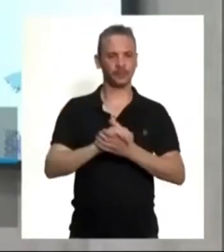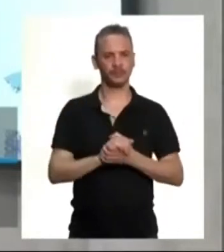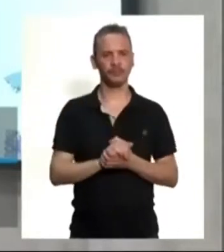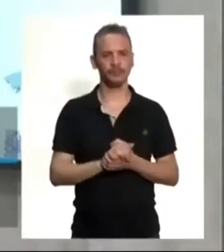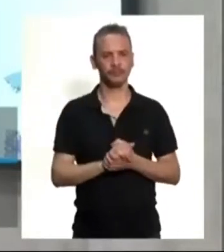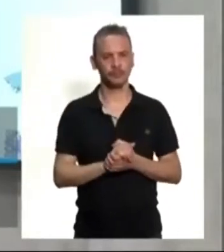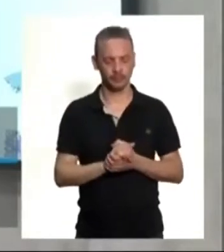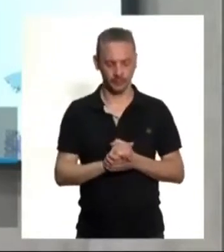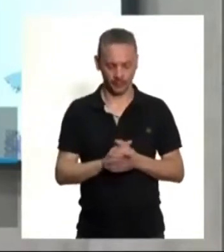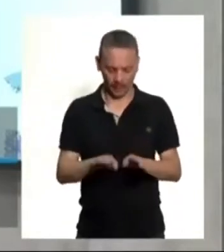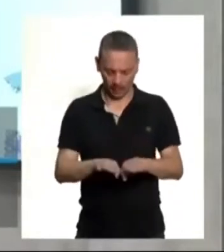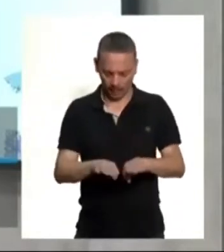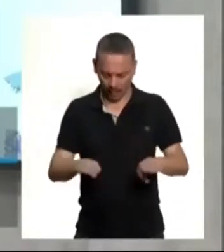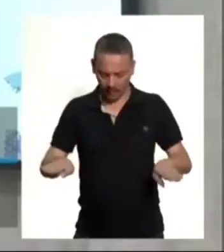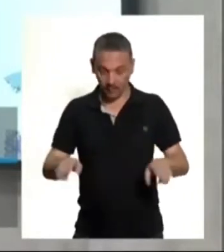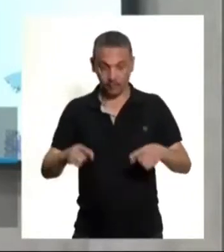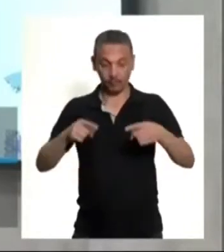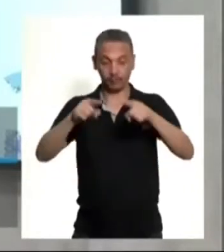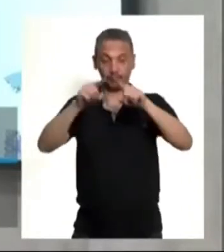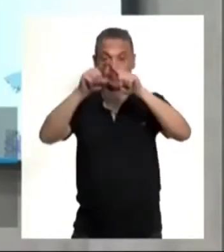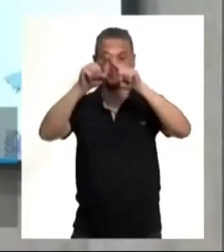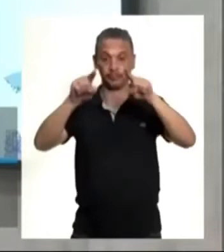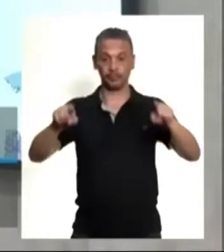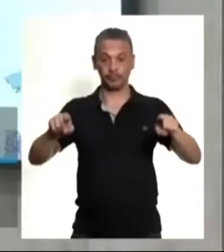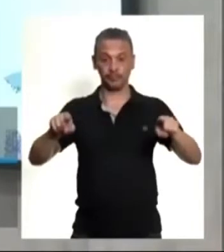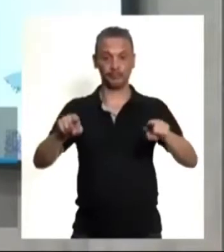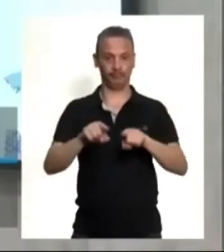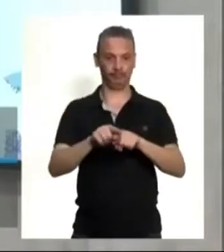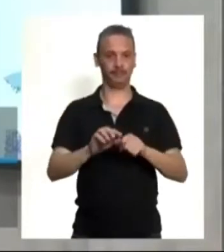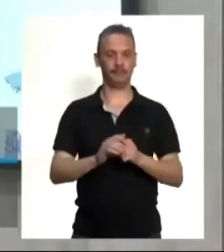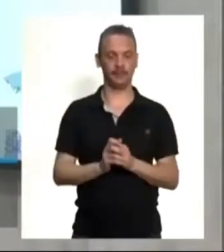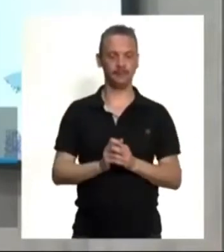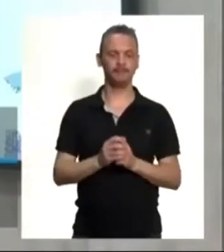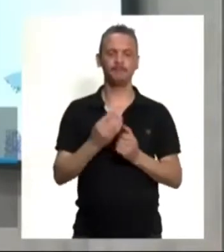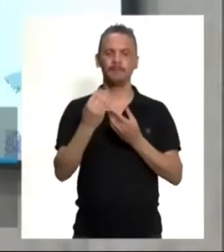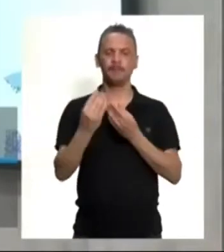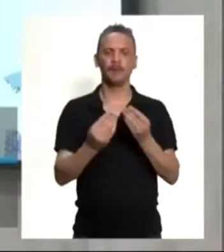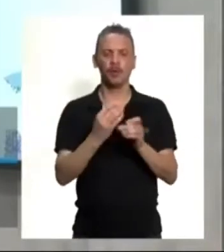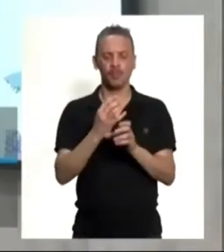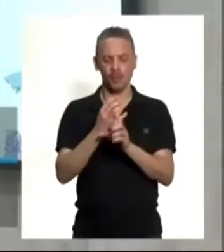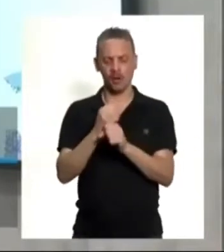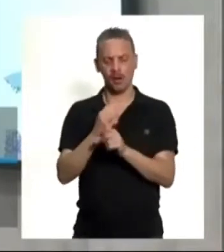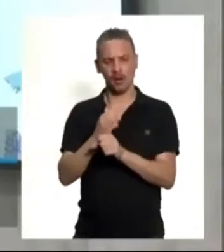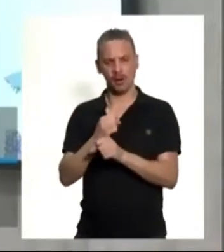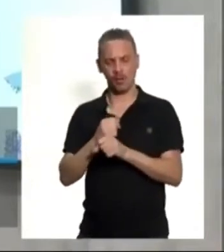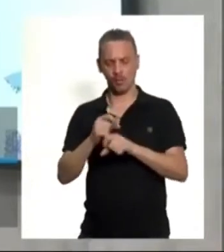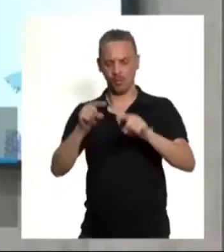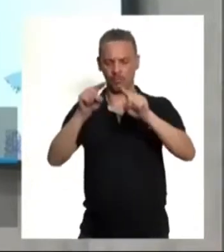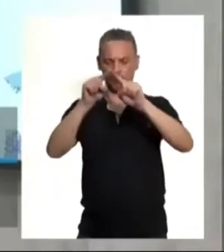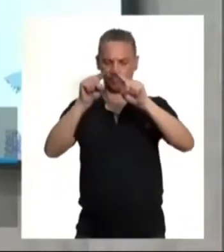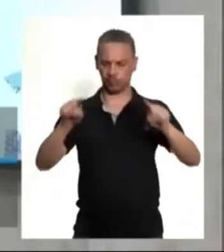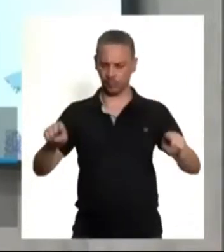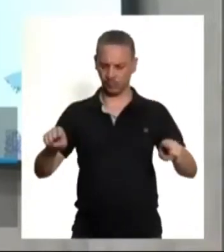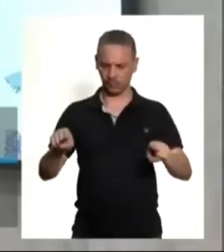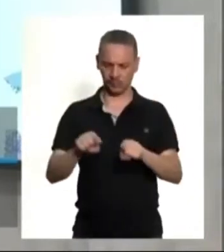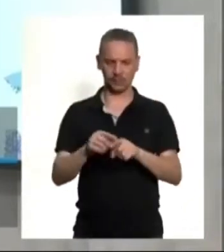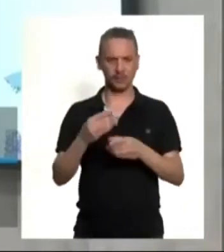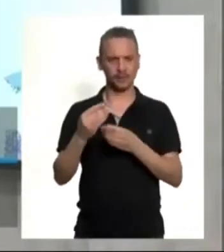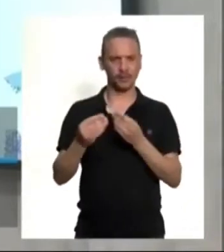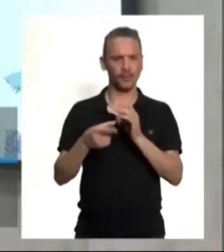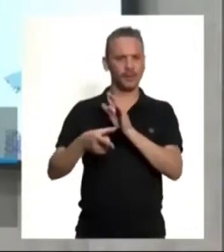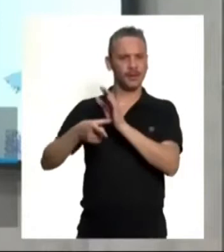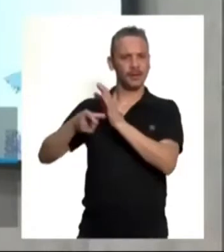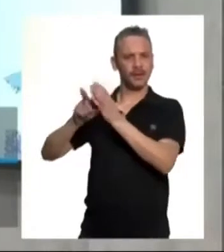base é um triângulo equilátero. Eu preciso que você recorde como é que se faz para calcular a área de um triângulo equilátero. Tinha até uma